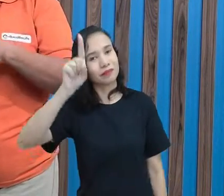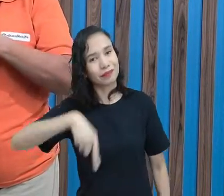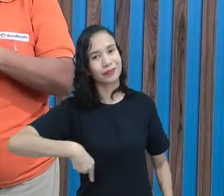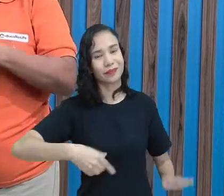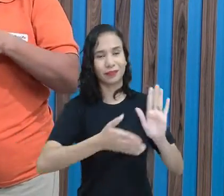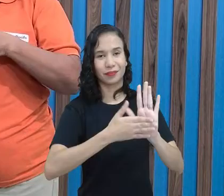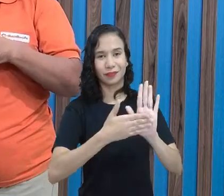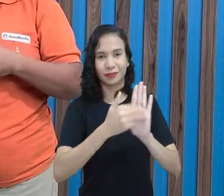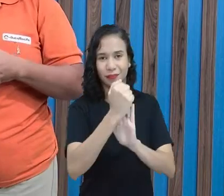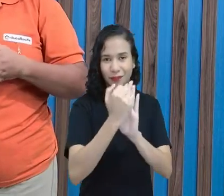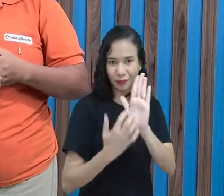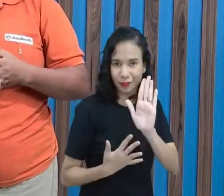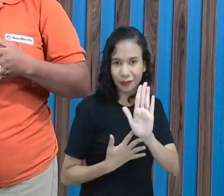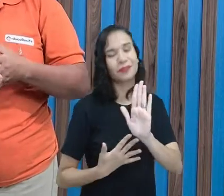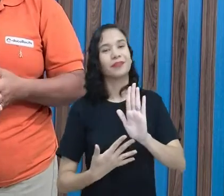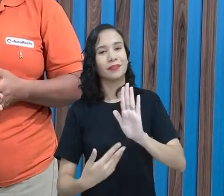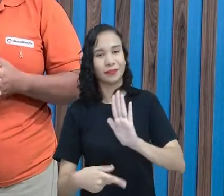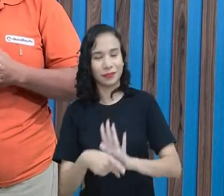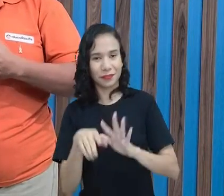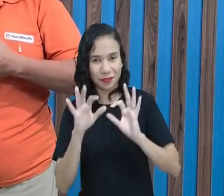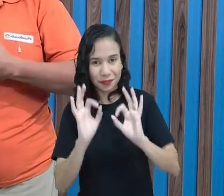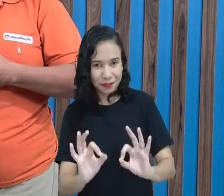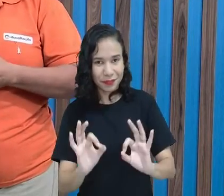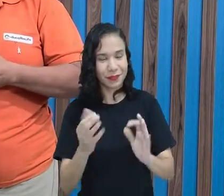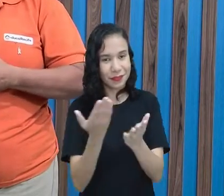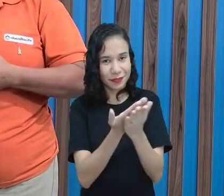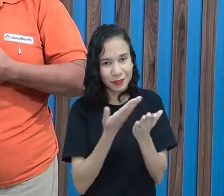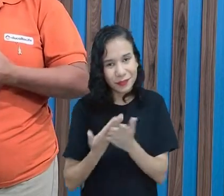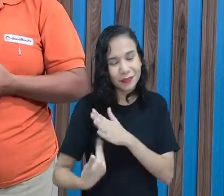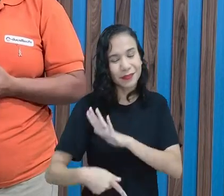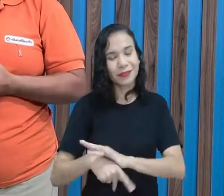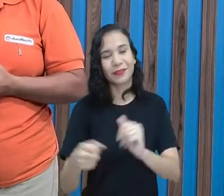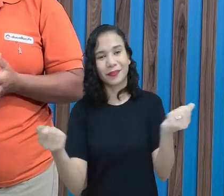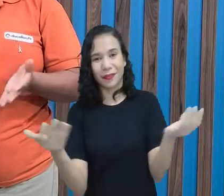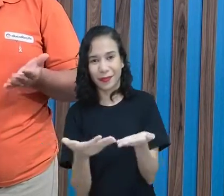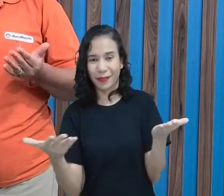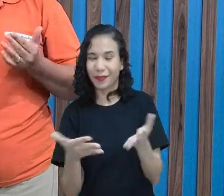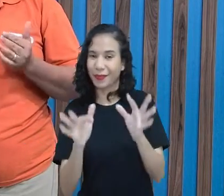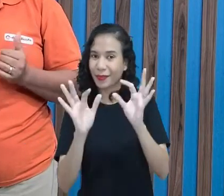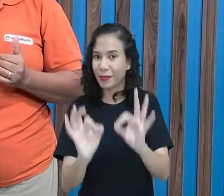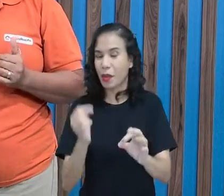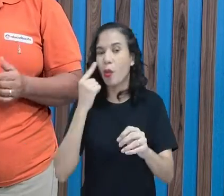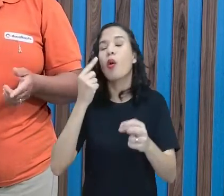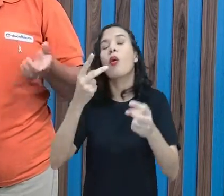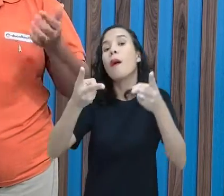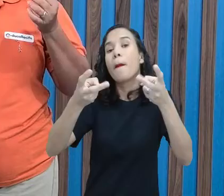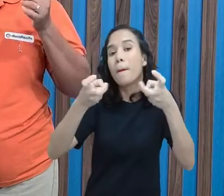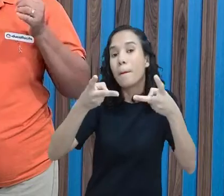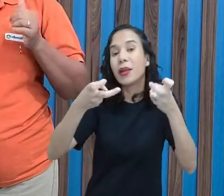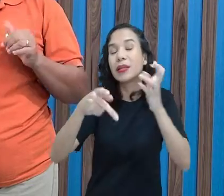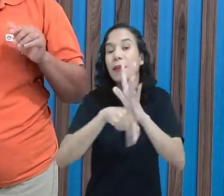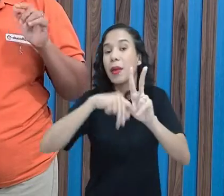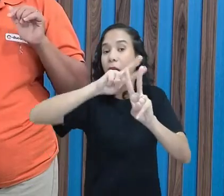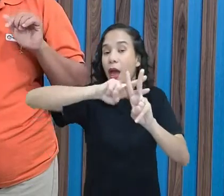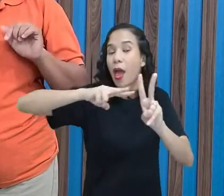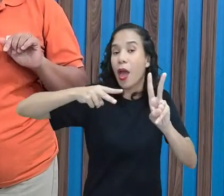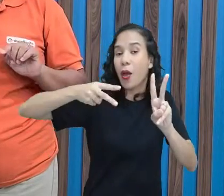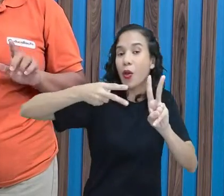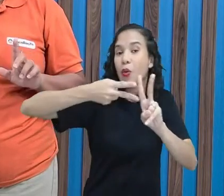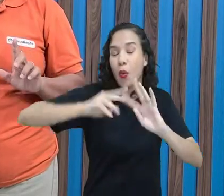essa é a nossa proposta de atividades para a aula de hoje. Perceber os